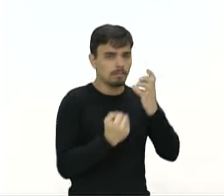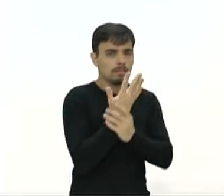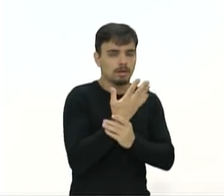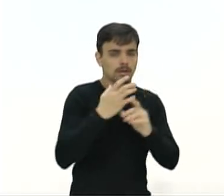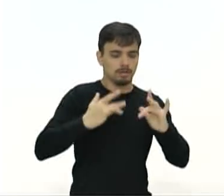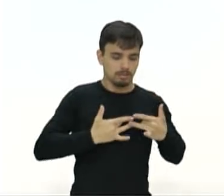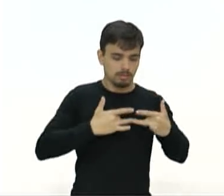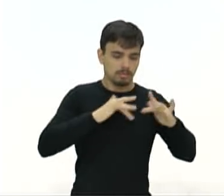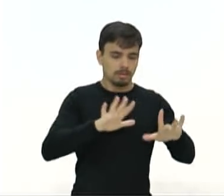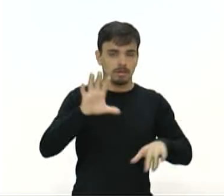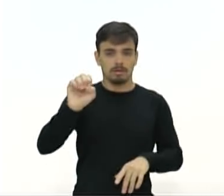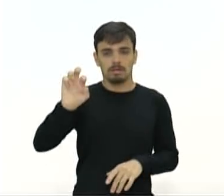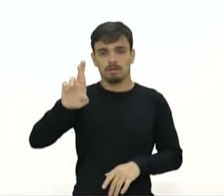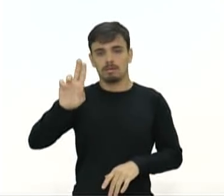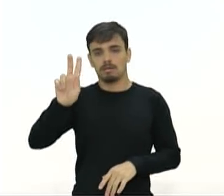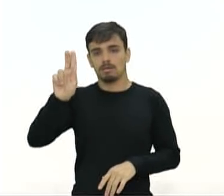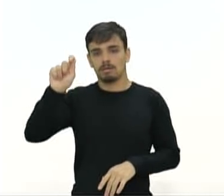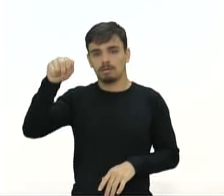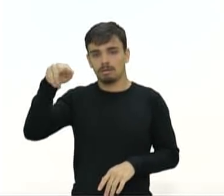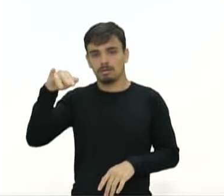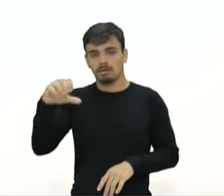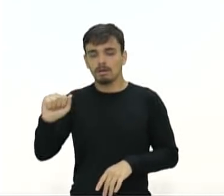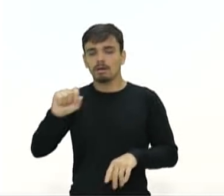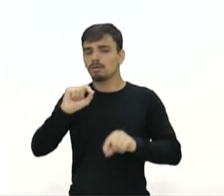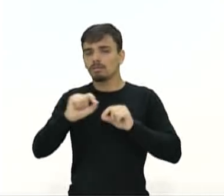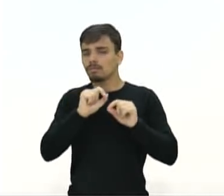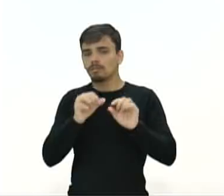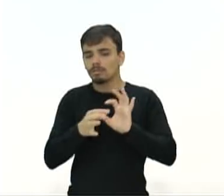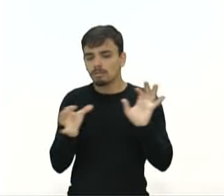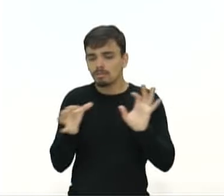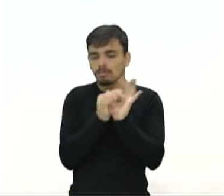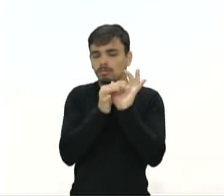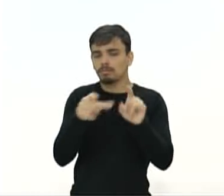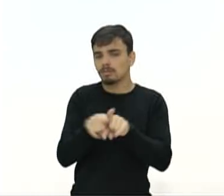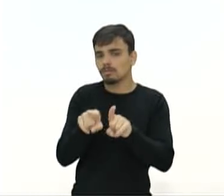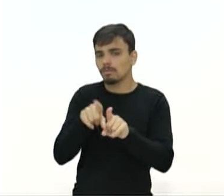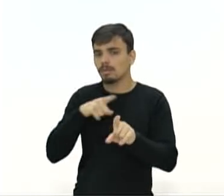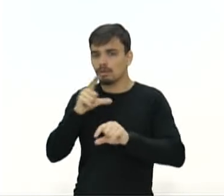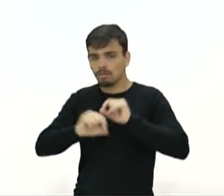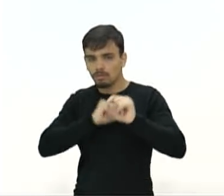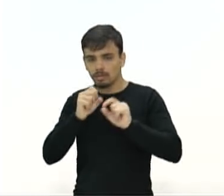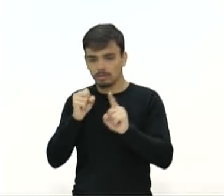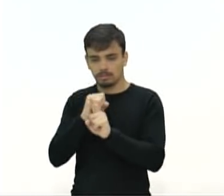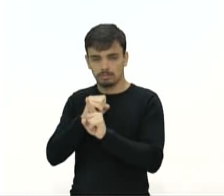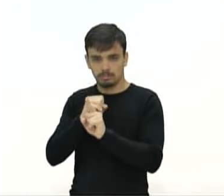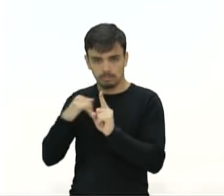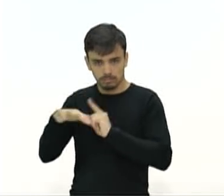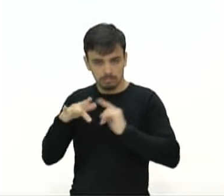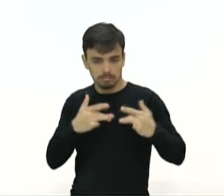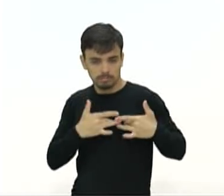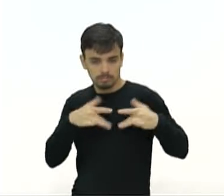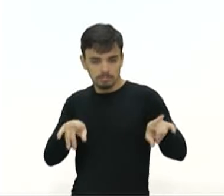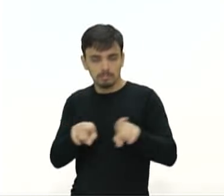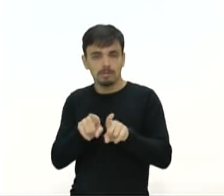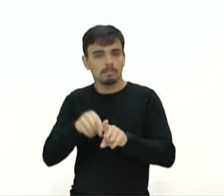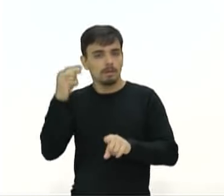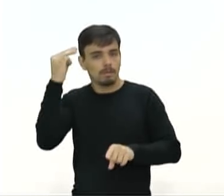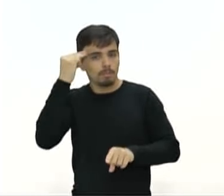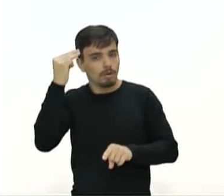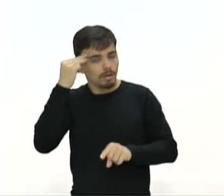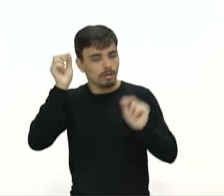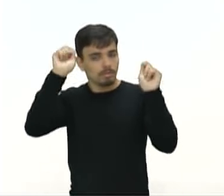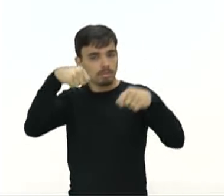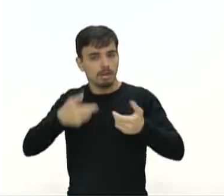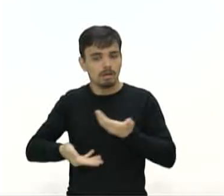solidariedade orgânica. Ao invés dos vínculos, o trabalho produz a solidariedade e, por consequência, a moral, e isso garante a